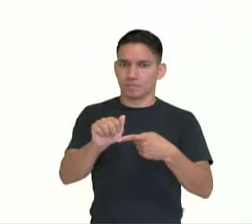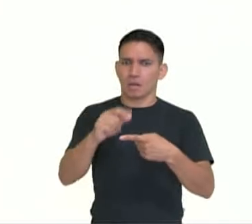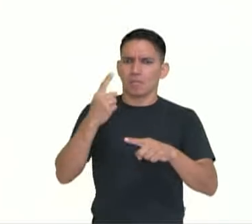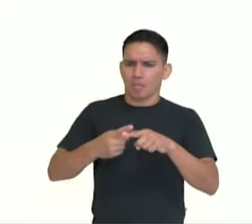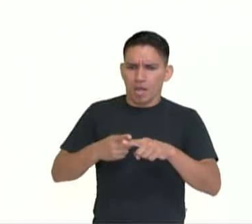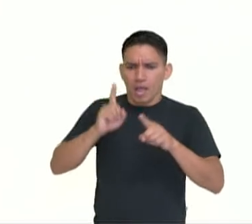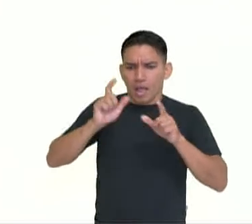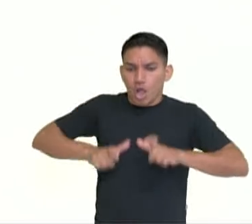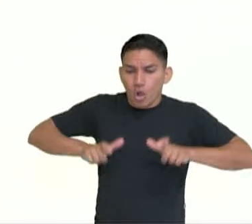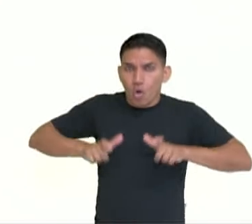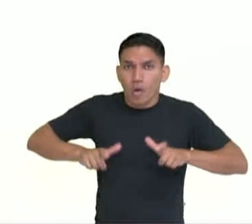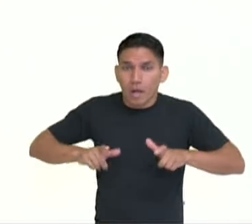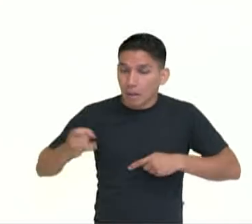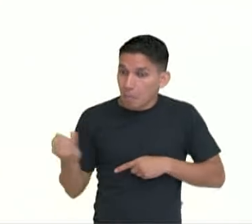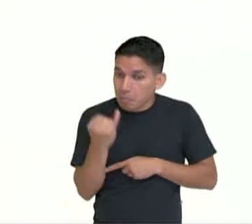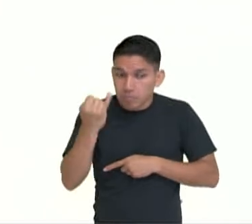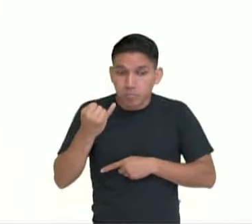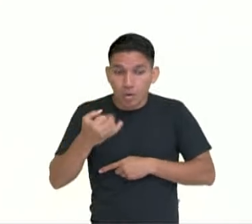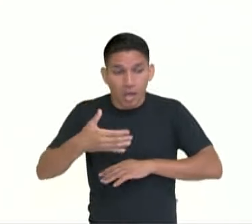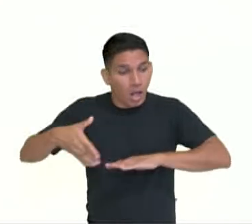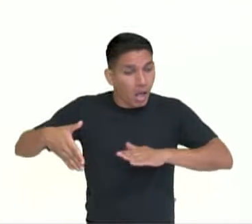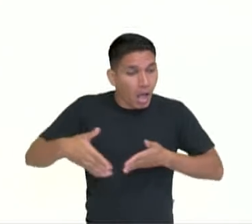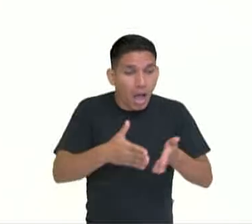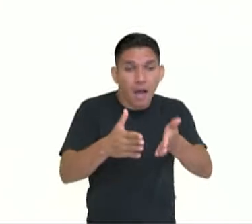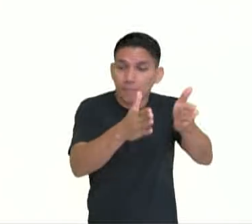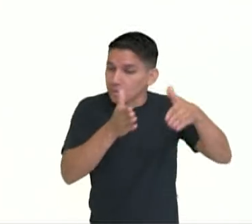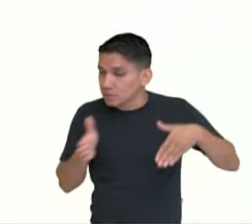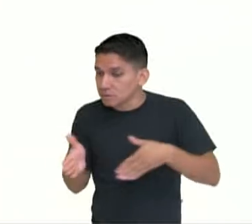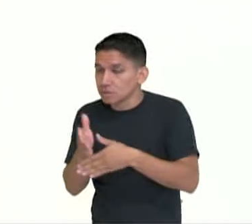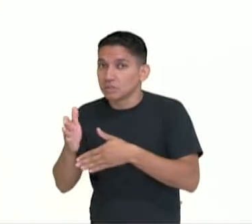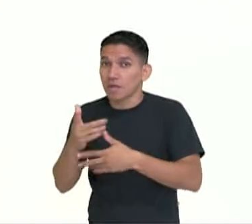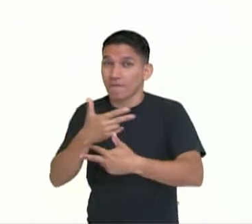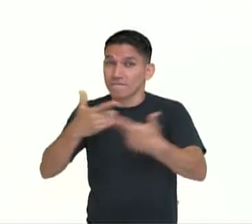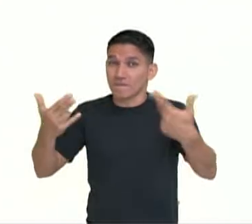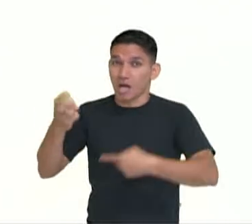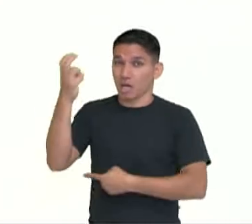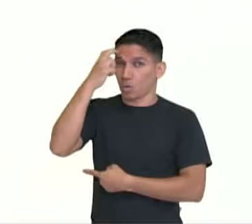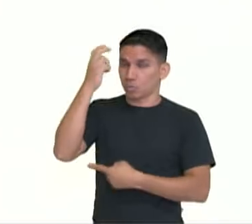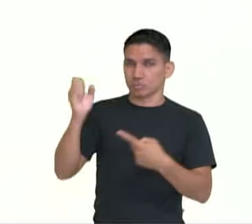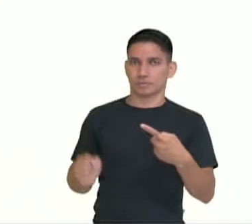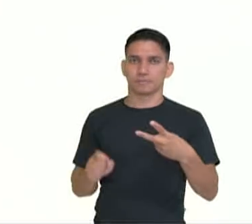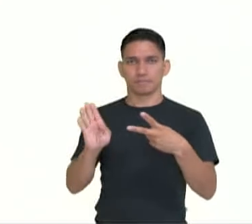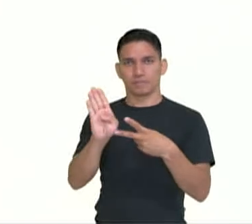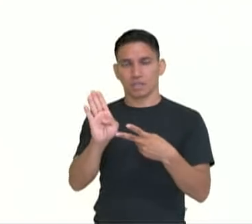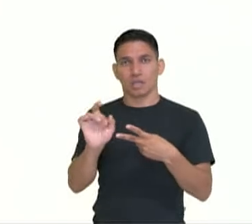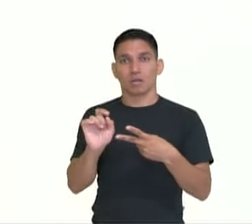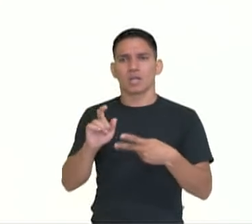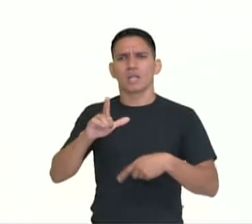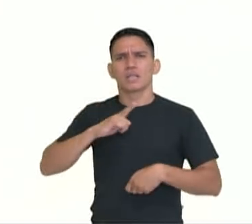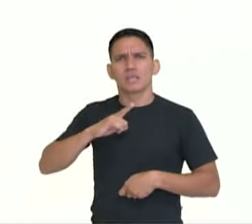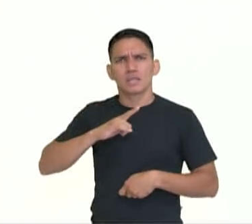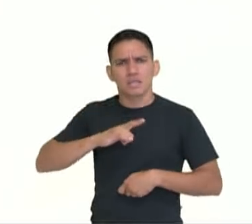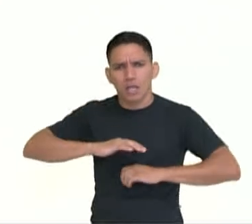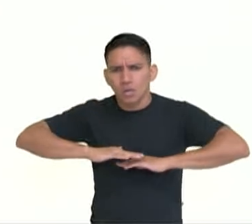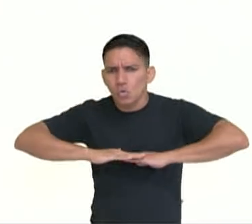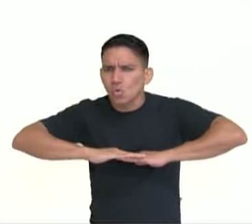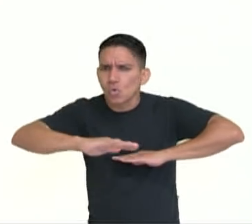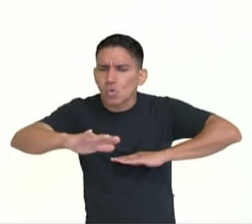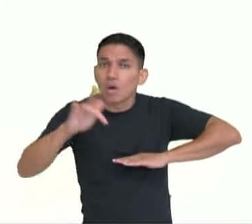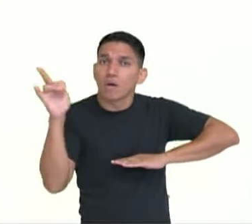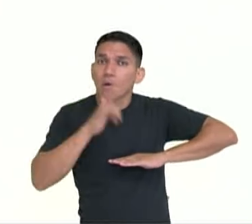confluência de rotas comerciais de povos de diversas culturas. Letra B, apresentar um relevo peculiar e favorável